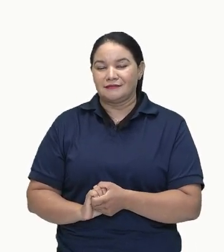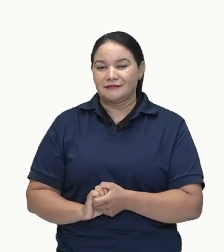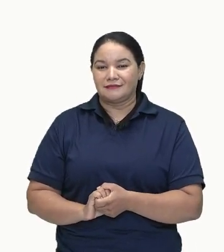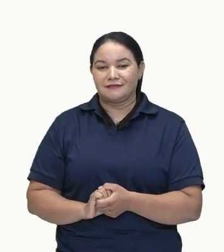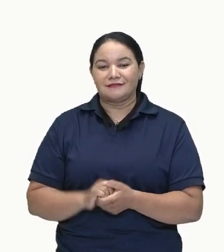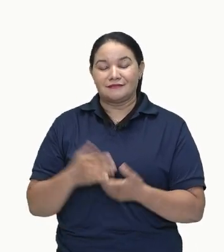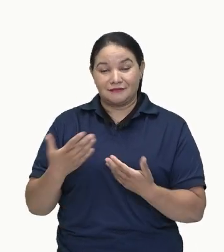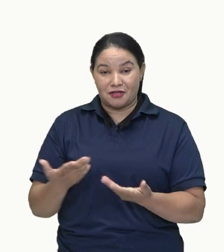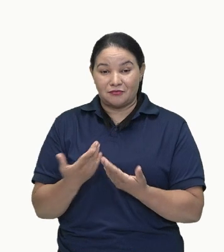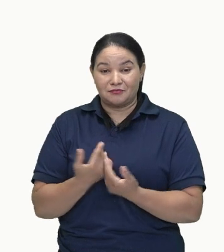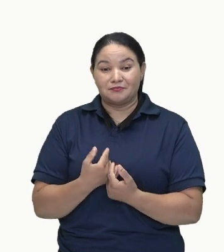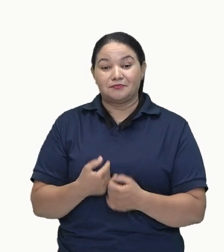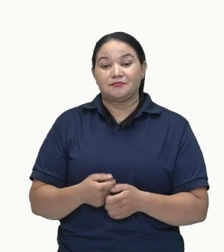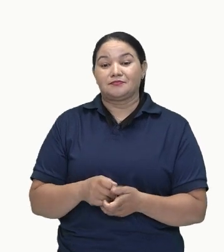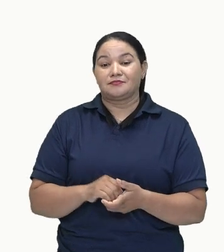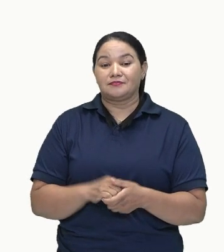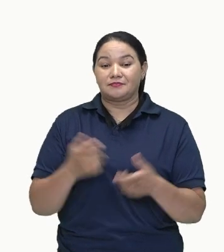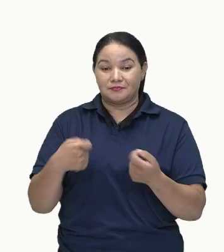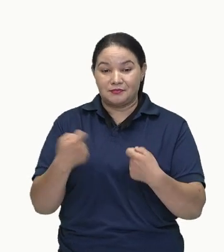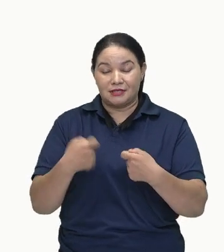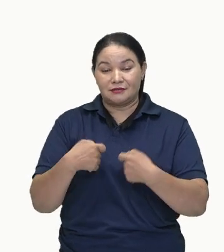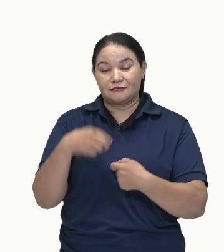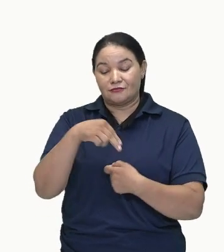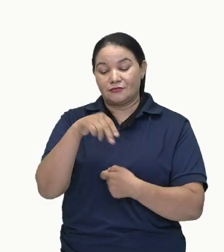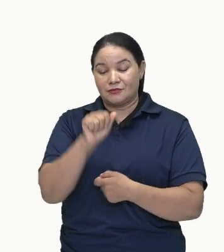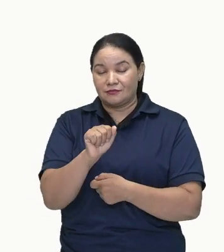156 gramas de peróxido de sódio.